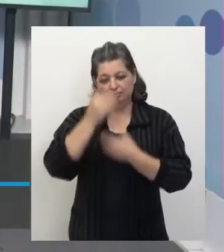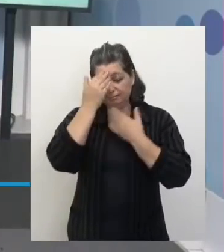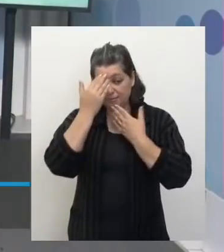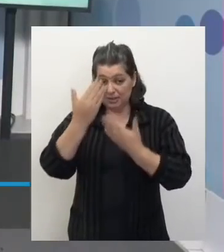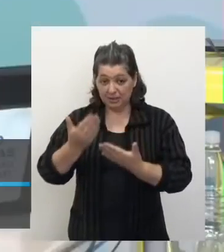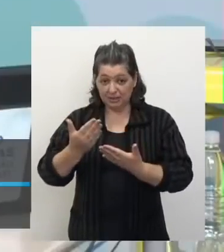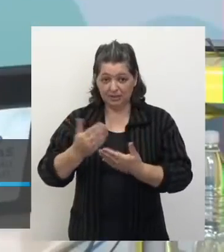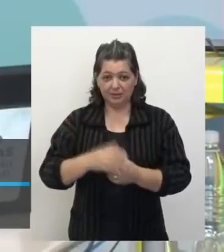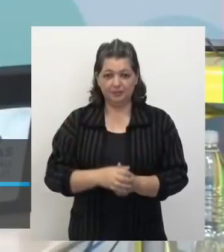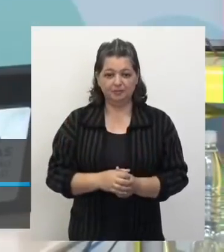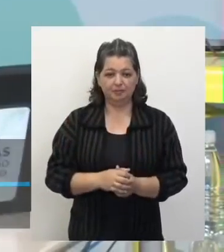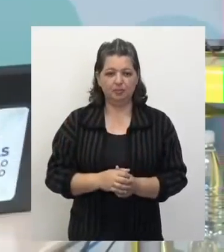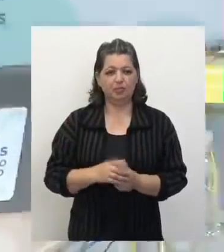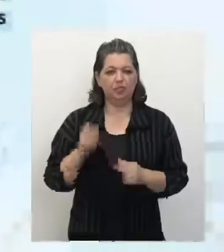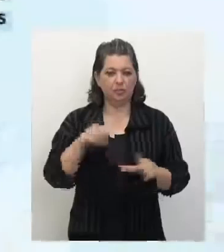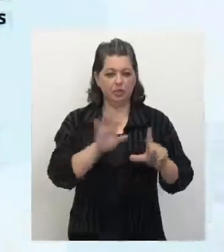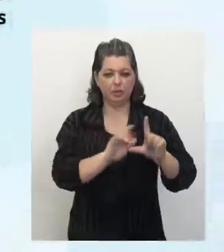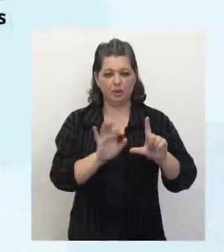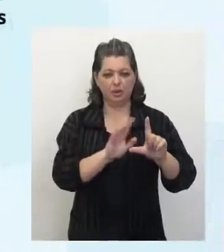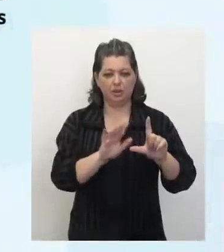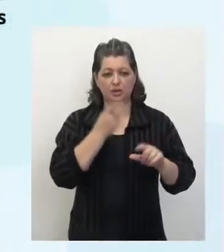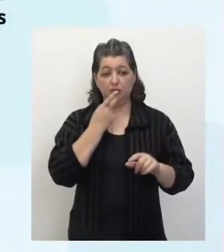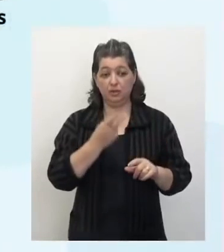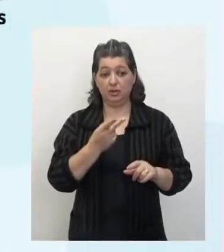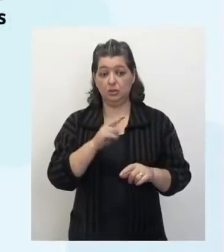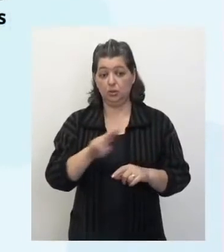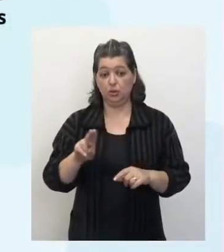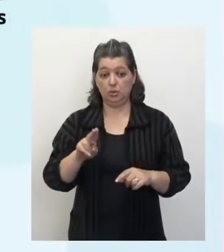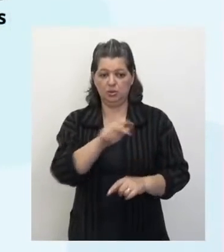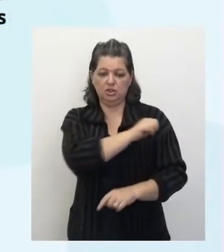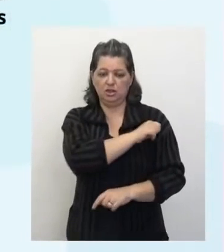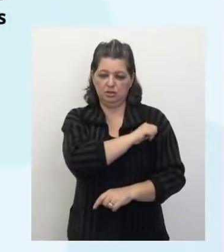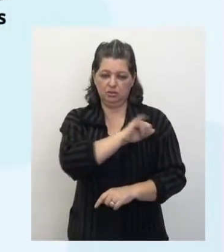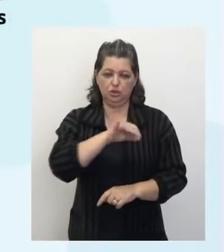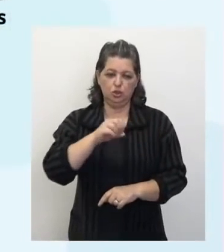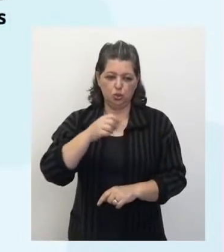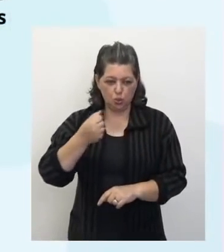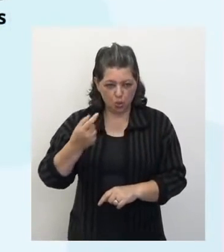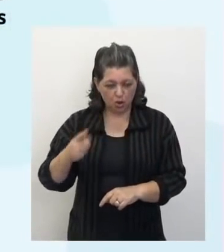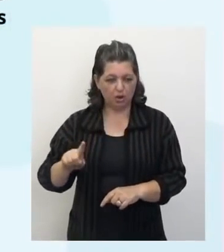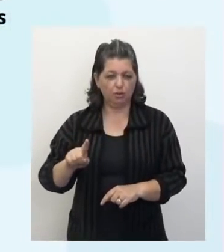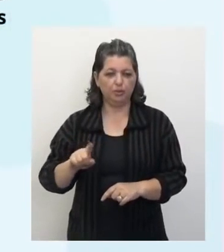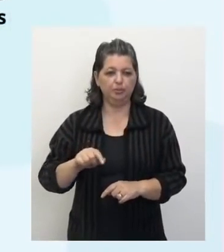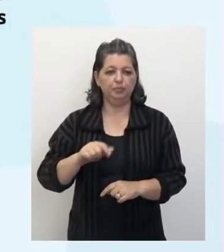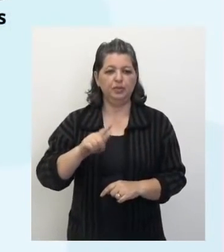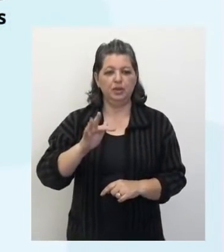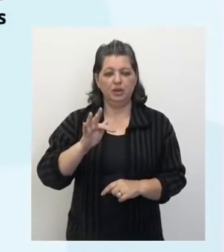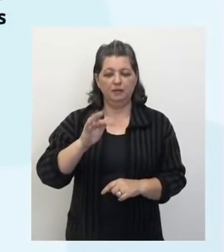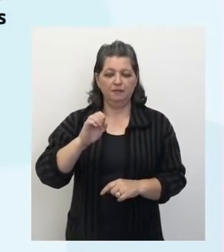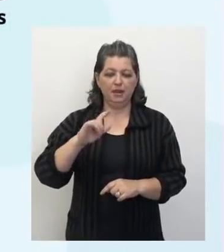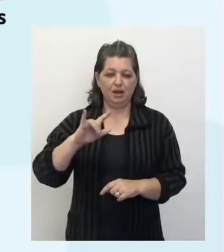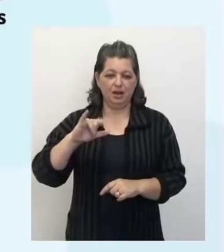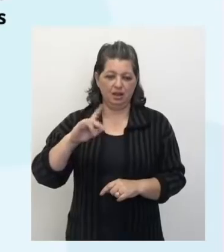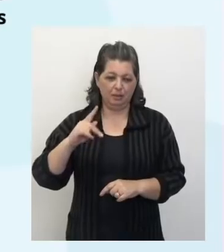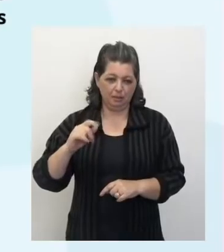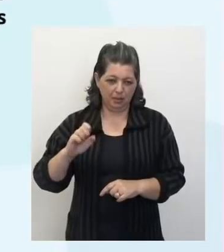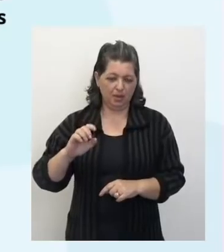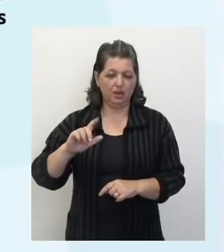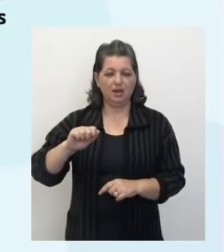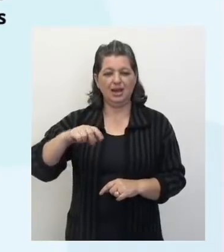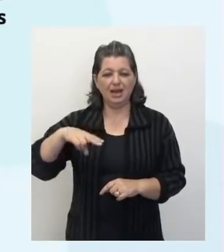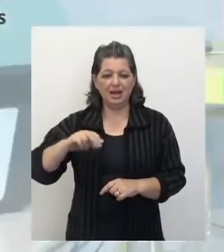são muito... Ficou muito interessante, É muito né? legal essa variedade, assim. Né? Quantas vezes a gente não é surpreendido dentro da sala de aula,